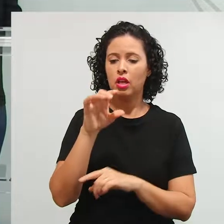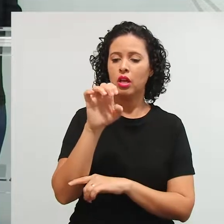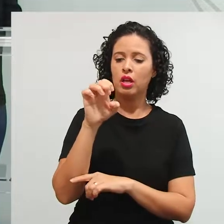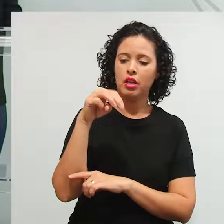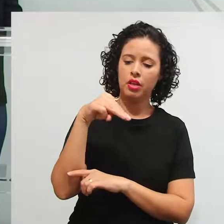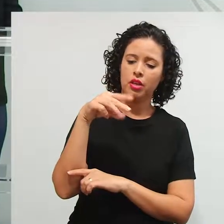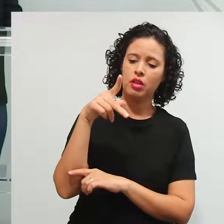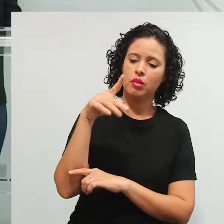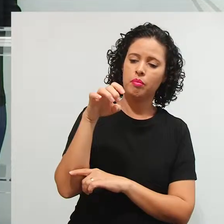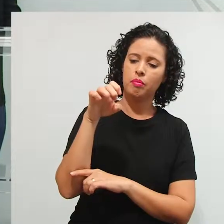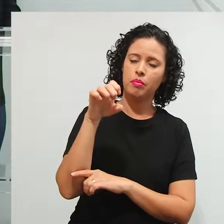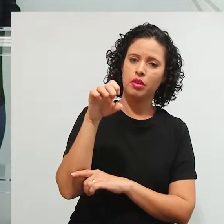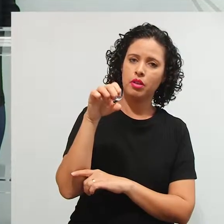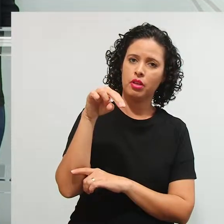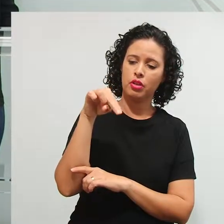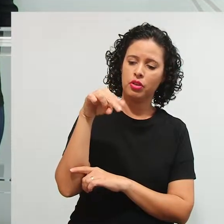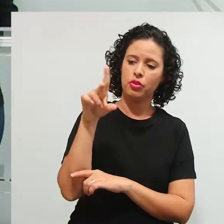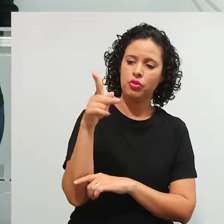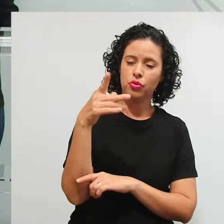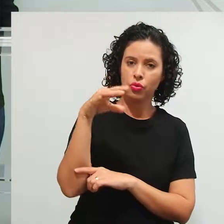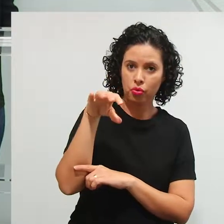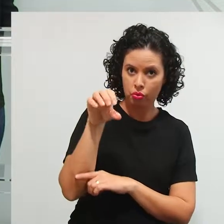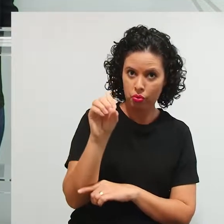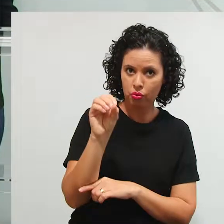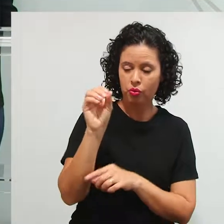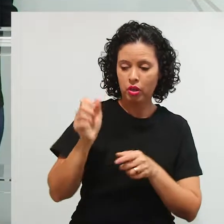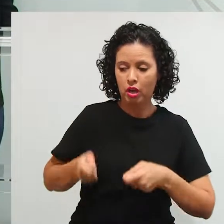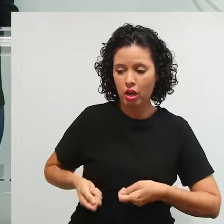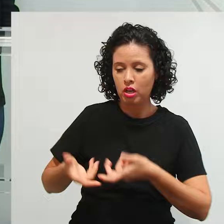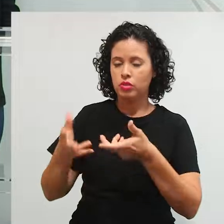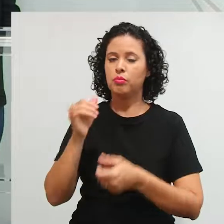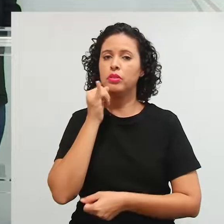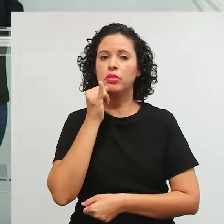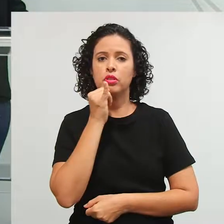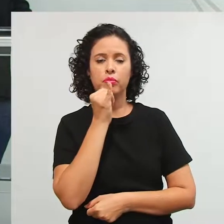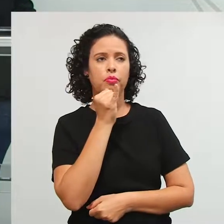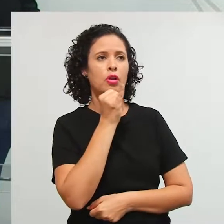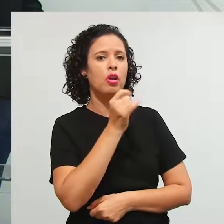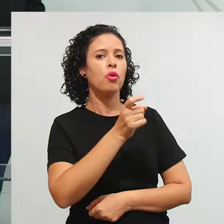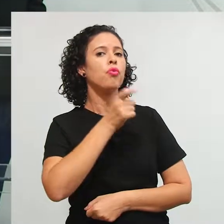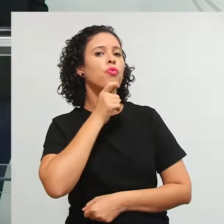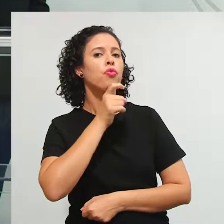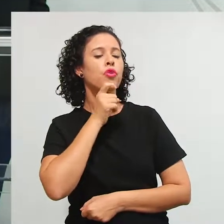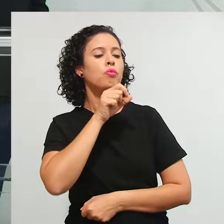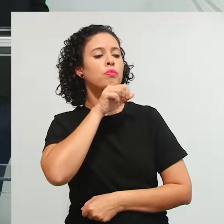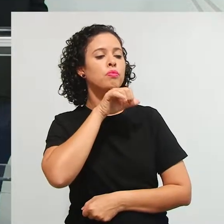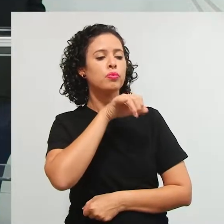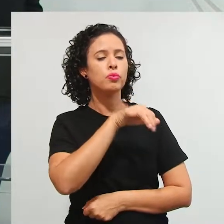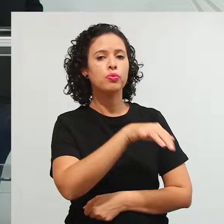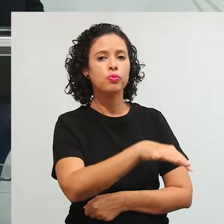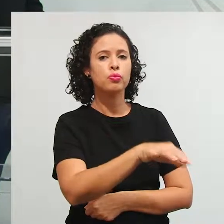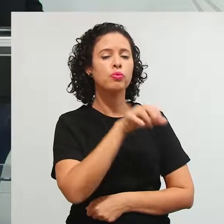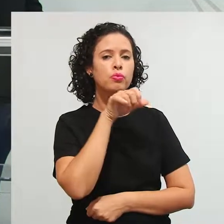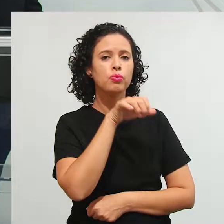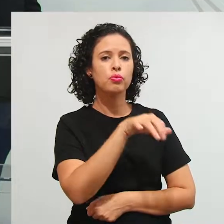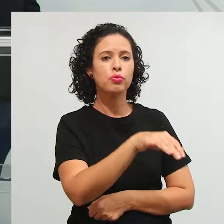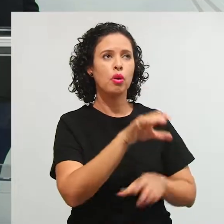empenho daquele gasto, por exemplo, de manutenção de ar-condicionado. E eu